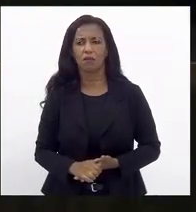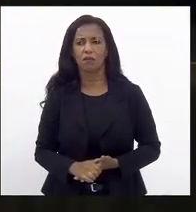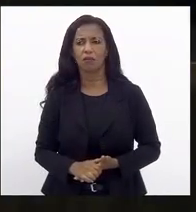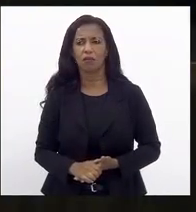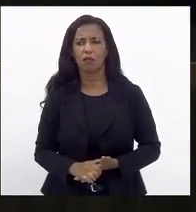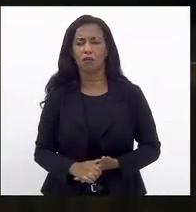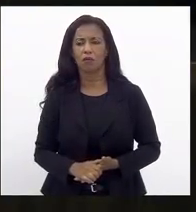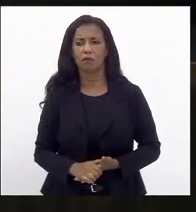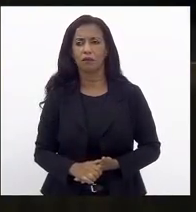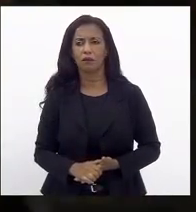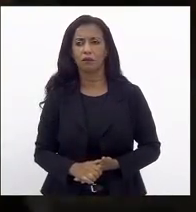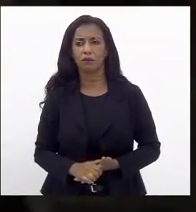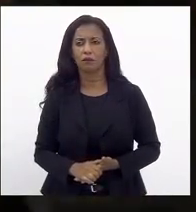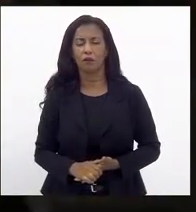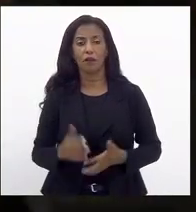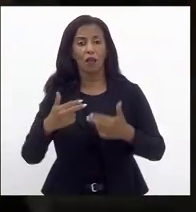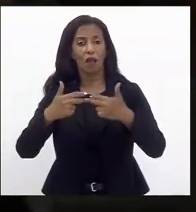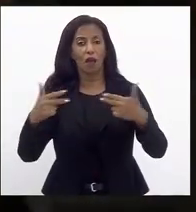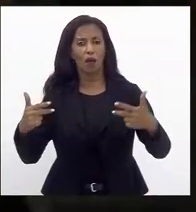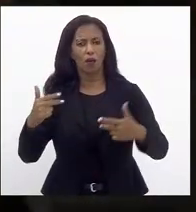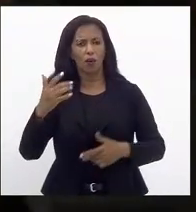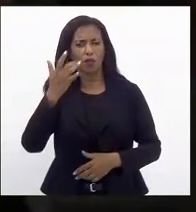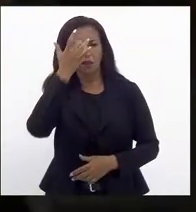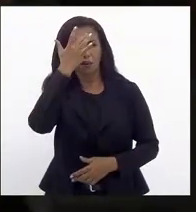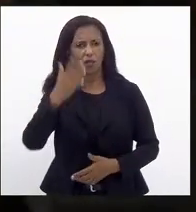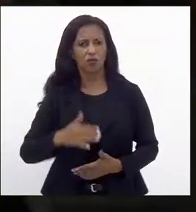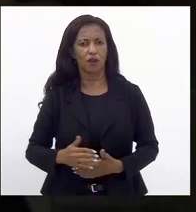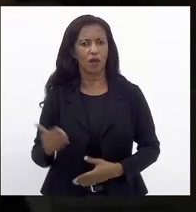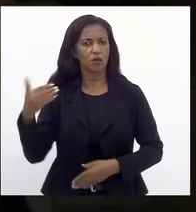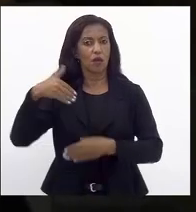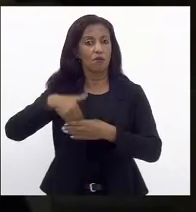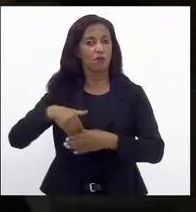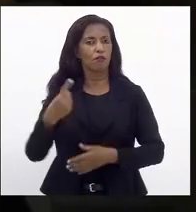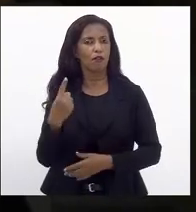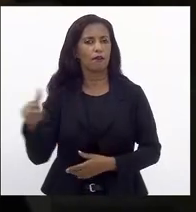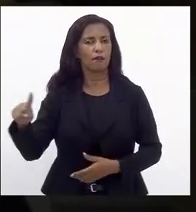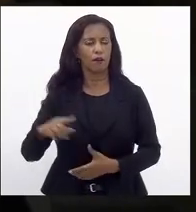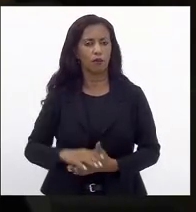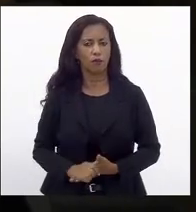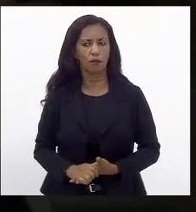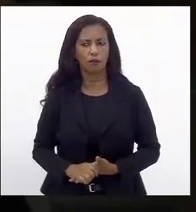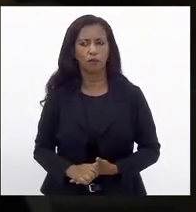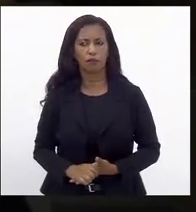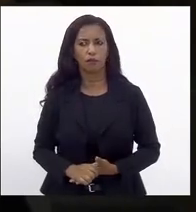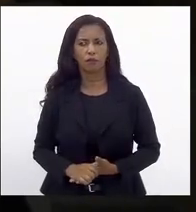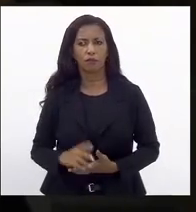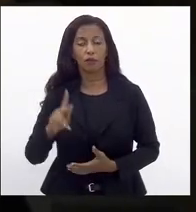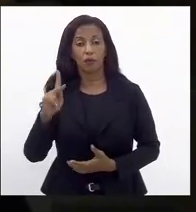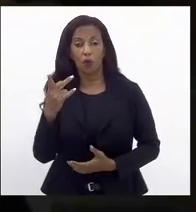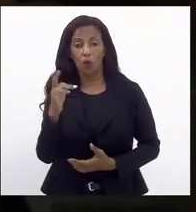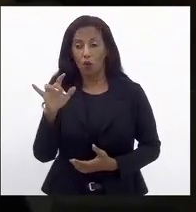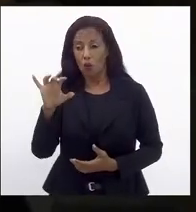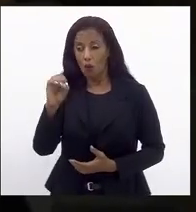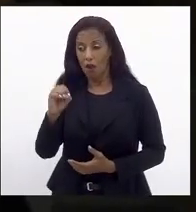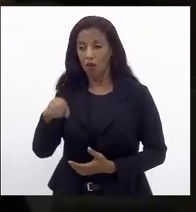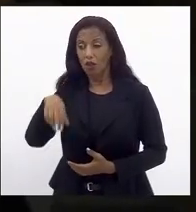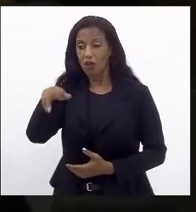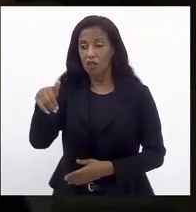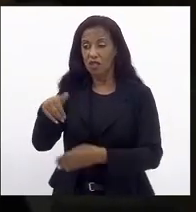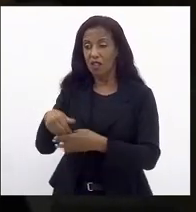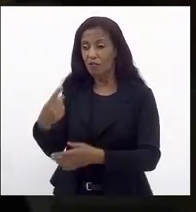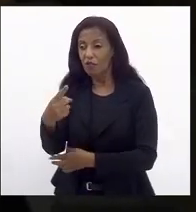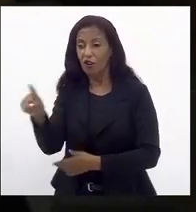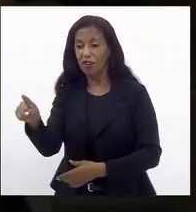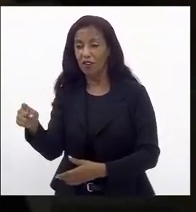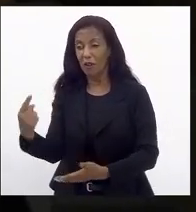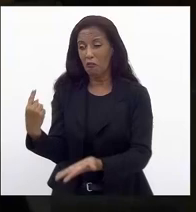galeria por favor a coisa mais fácil é voltar não heliton Deputado Wellington só querem votar não